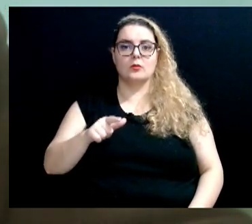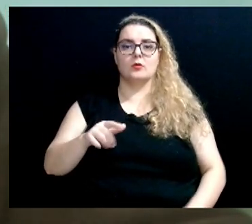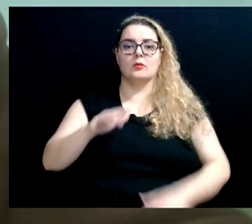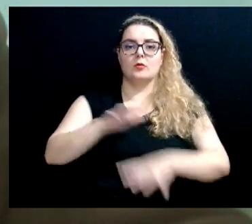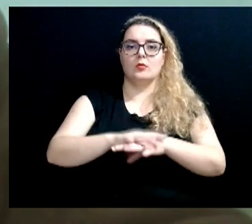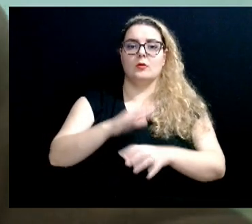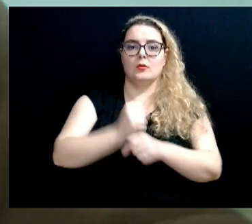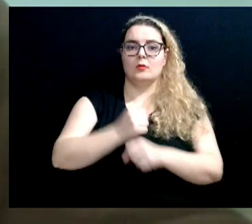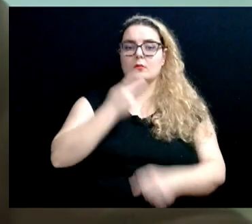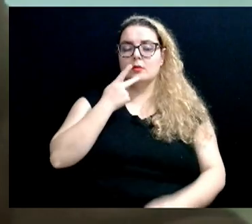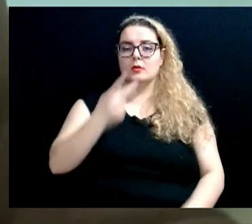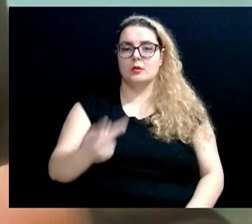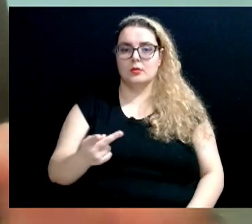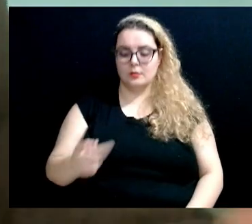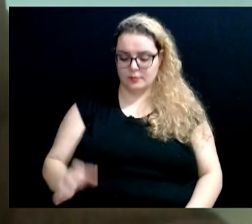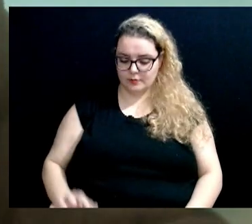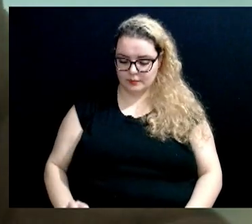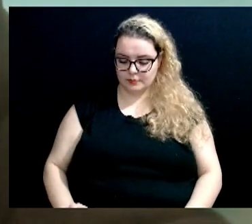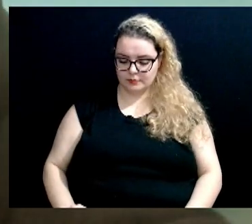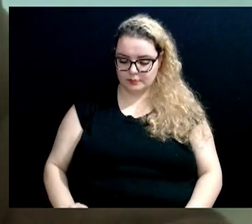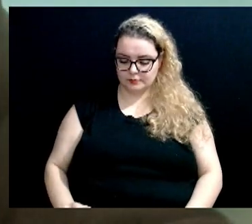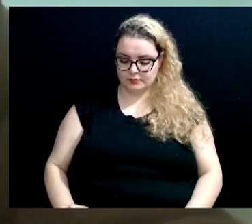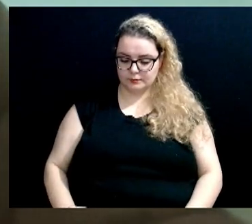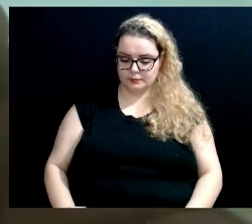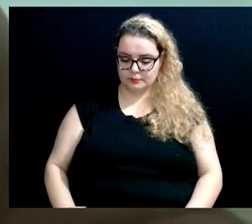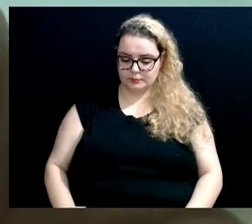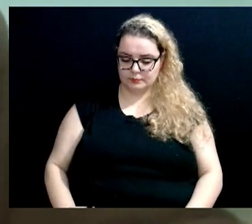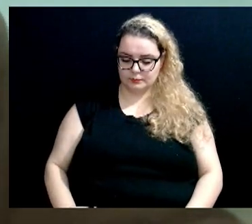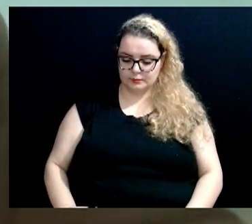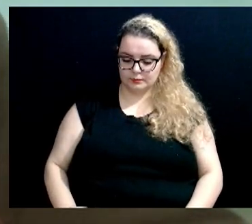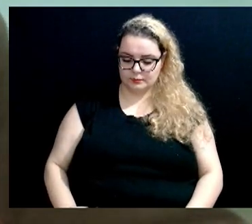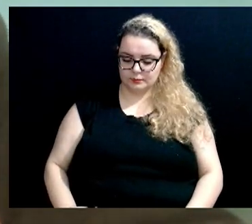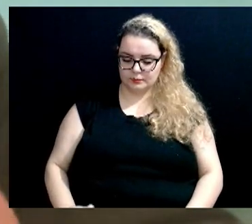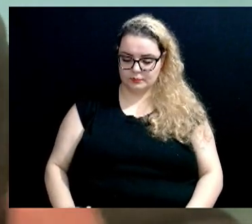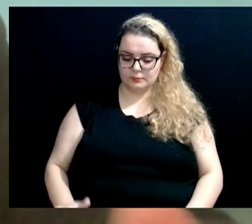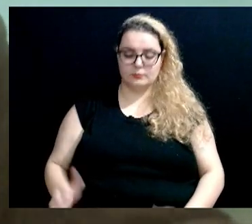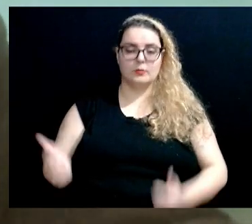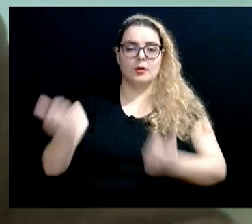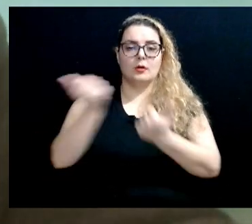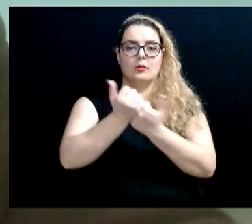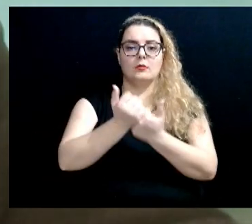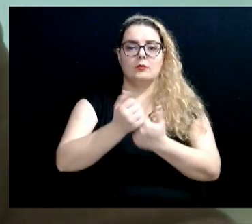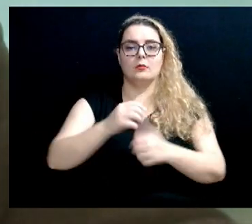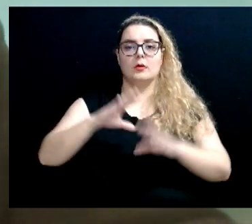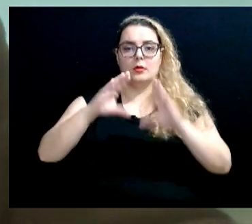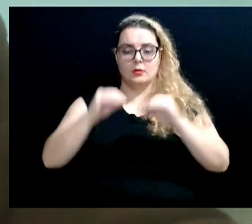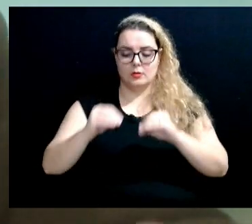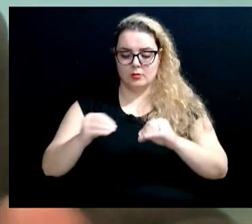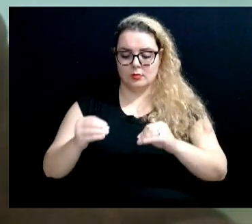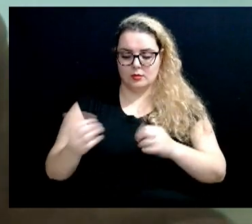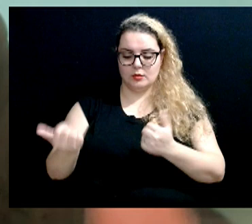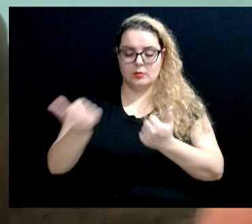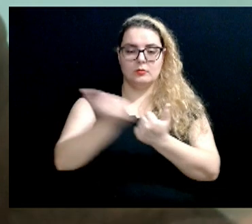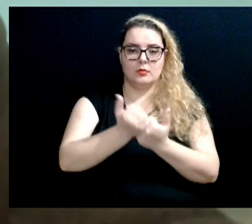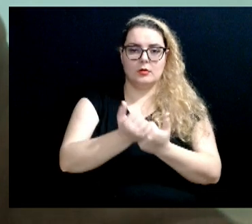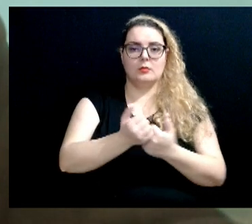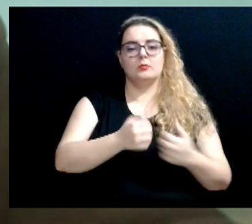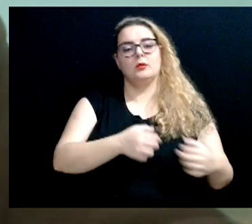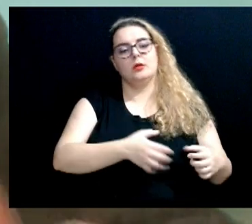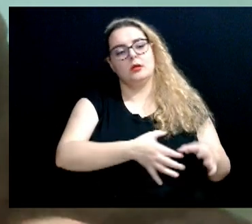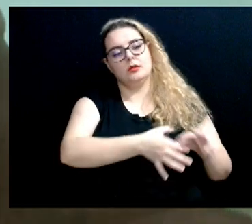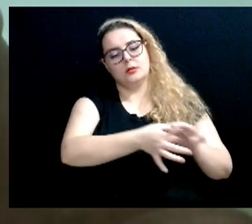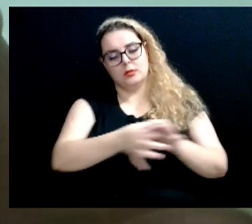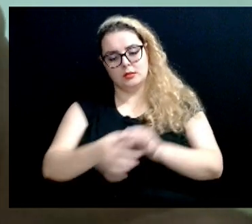essa noite eu durmo mais para compensar uma noite que eu dormi menos. A gente precisa ter ciclos que sejam mais ou menos constantes, que sejam mais ou